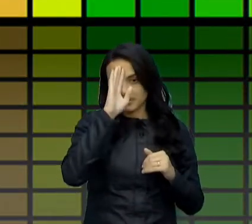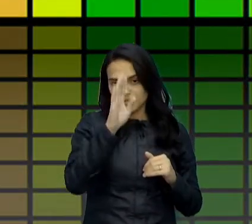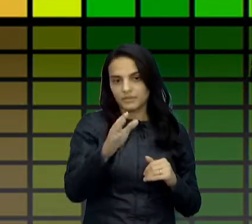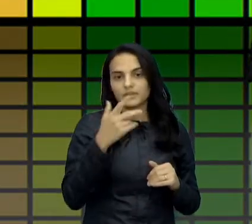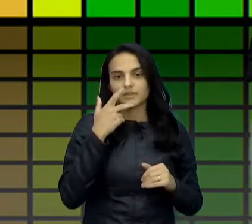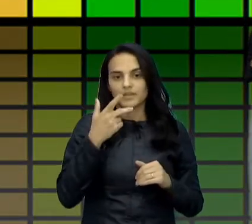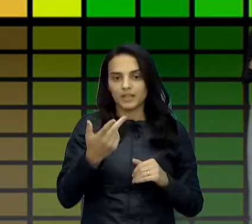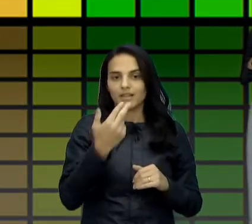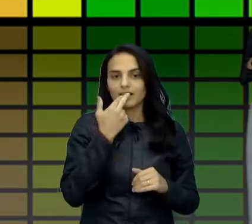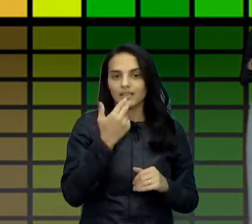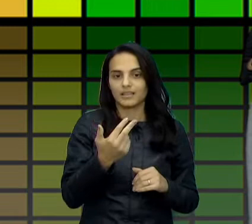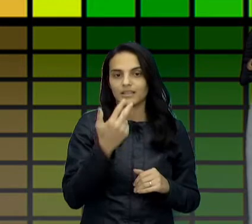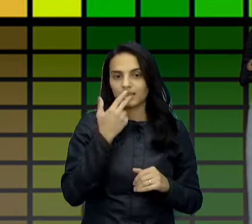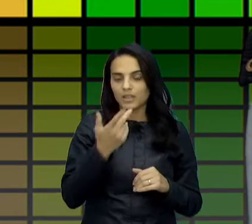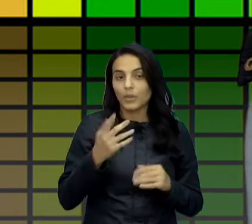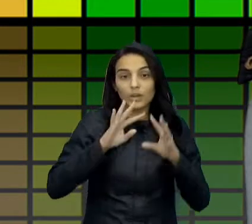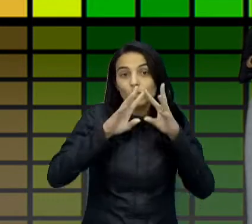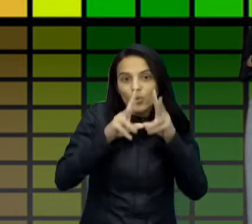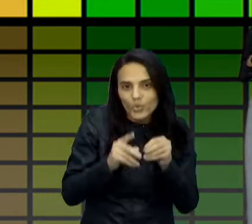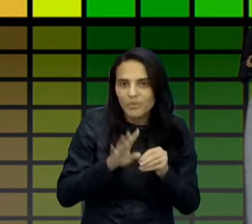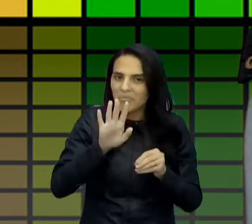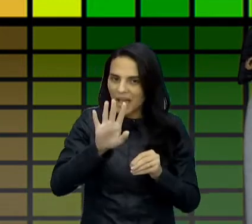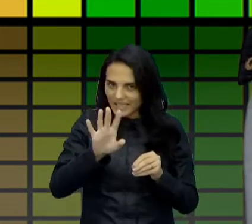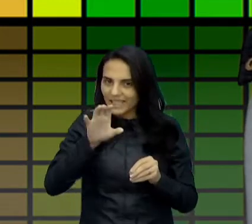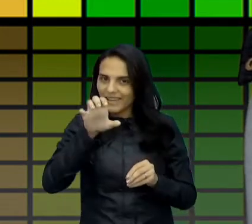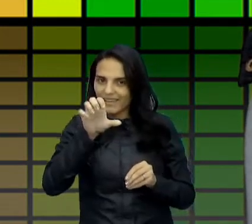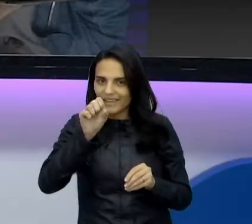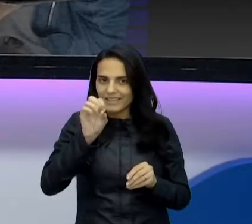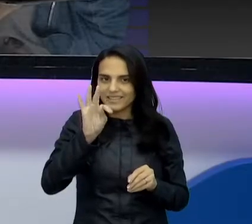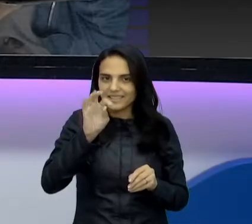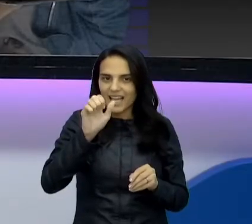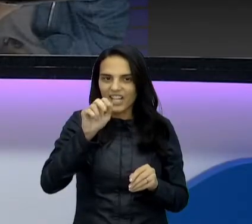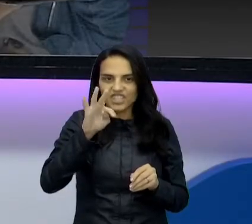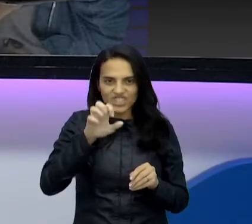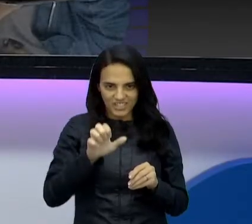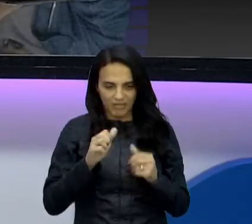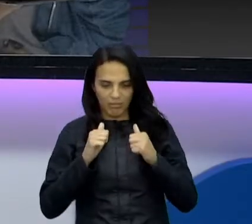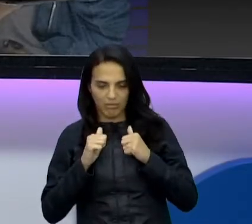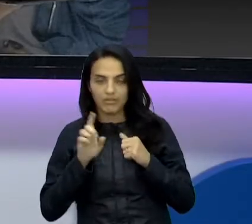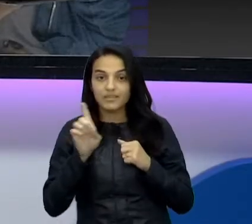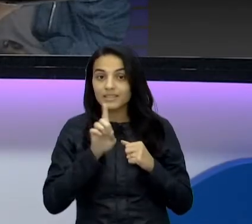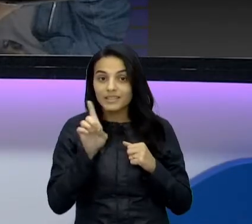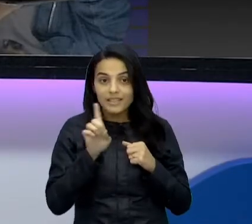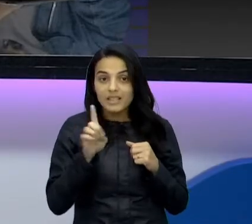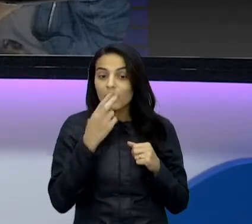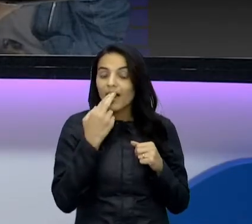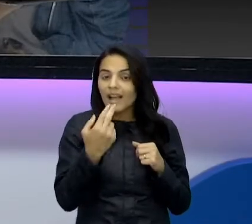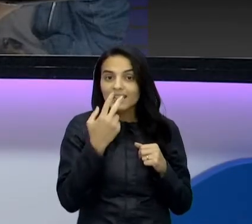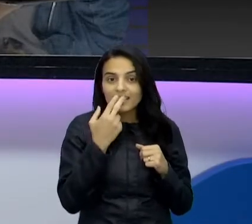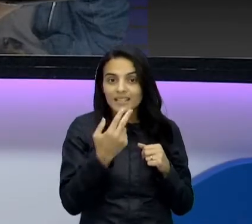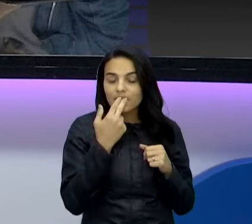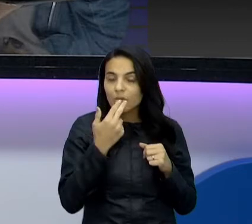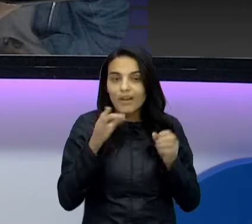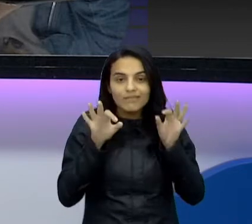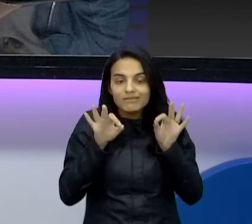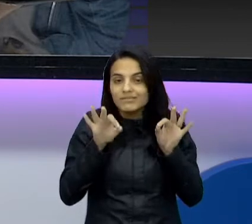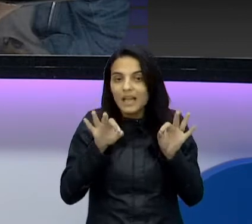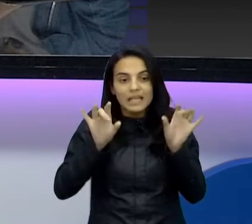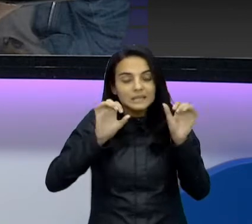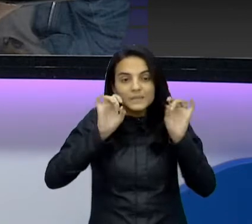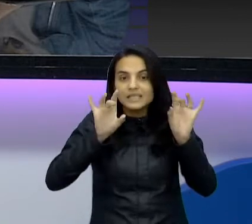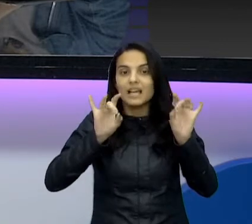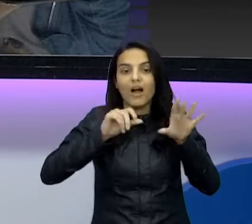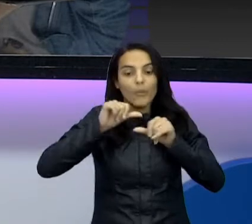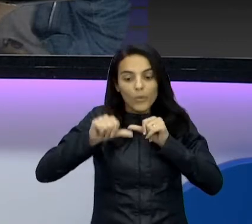a língua é tudo menos estática. Exato, a língua está sempre em transformação. As pessoas que utilizam a língua, né, nós sempre estamos mudando,